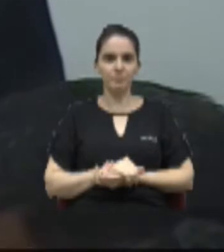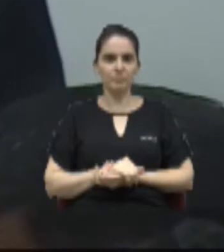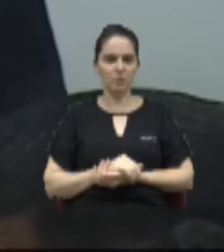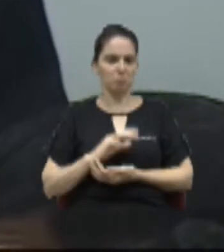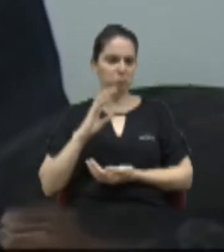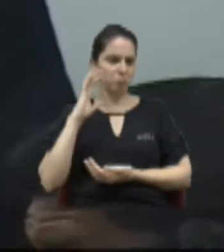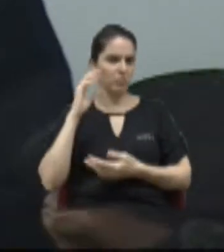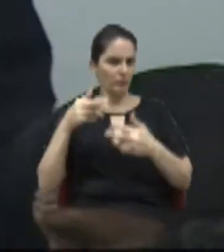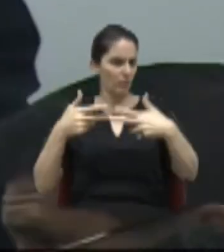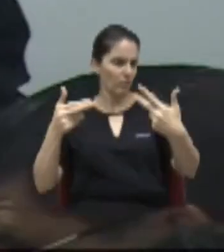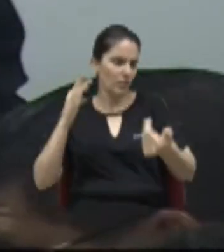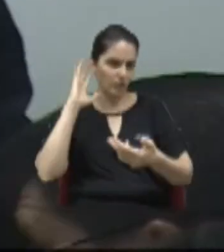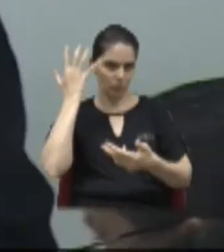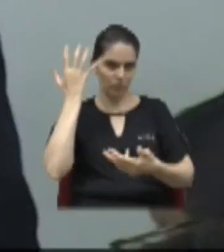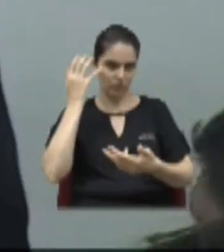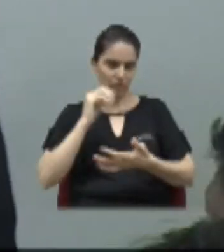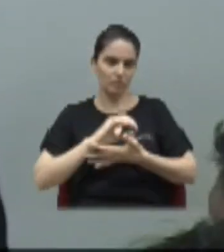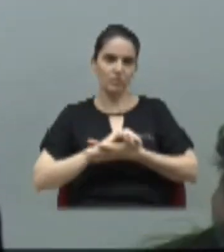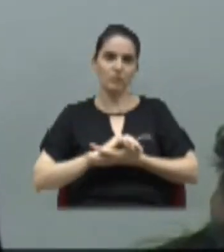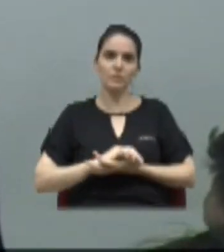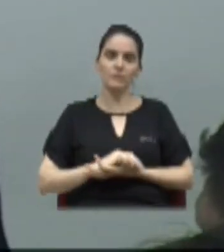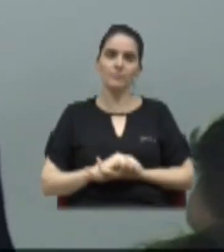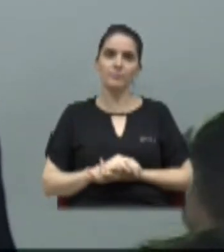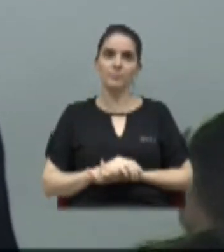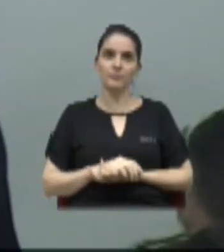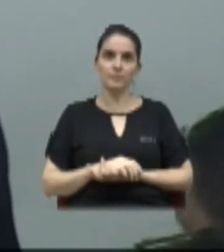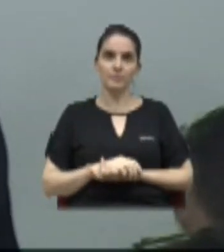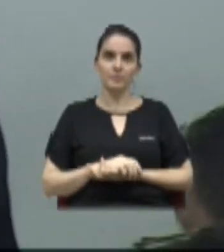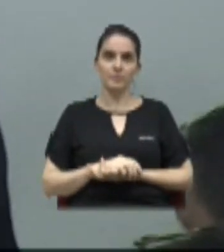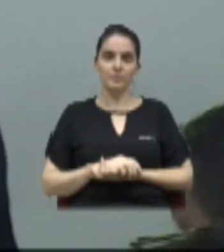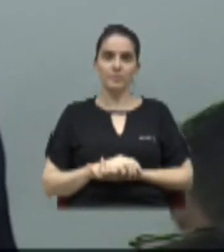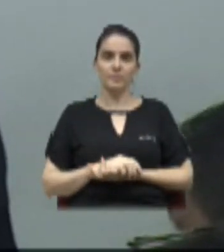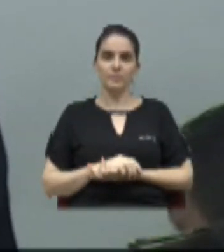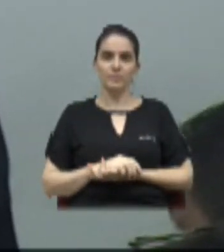situações que nós